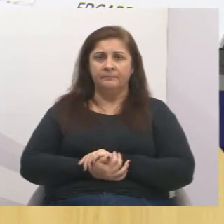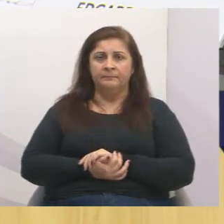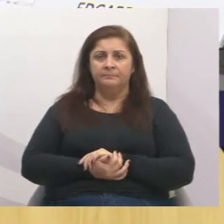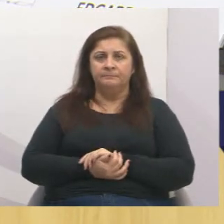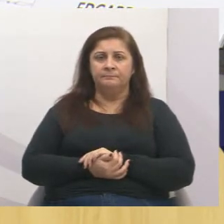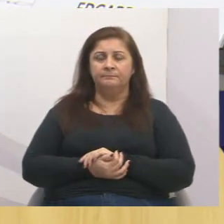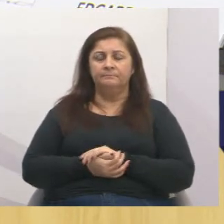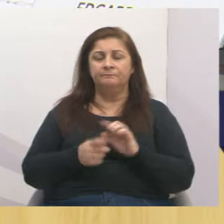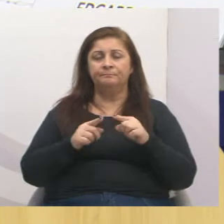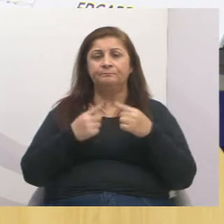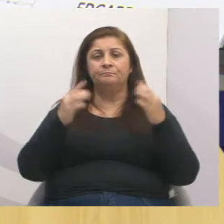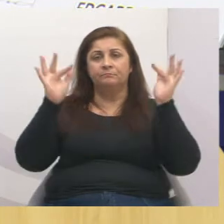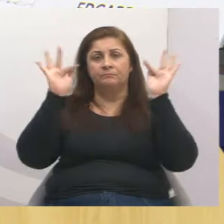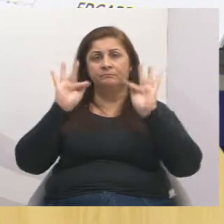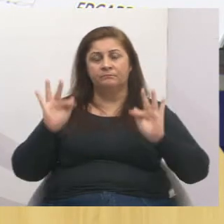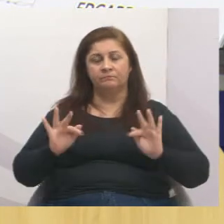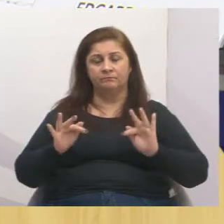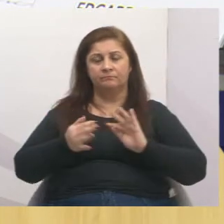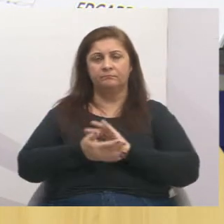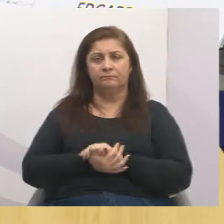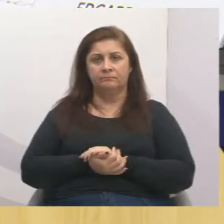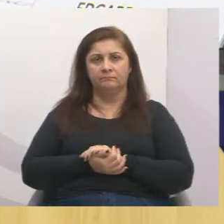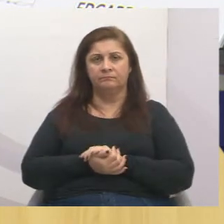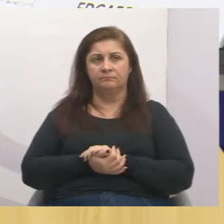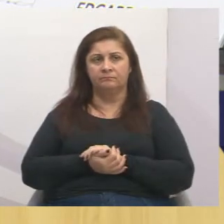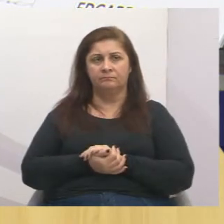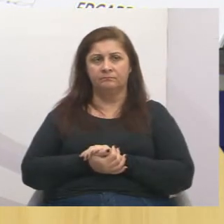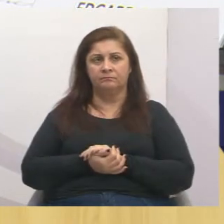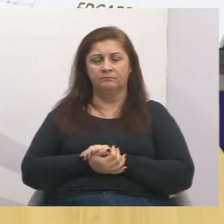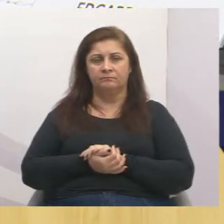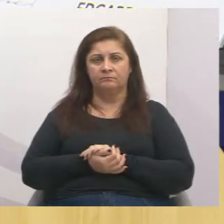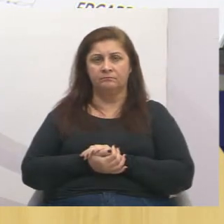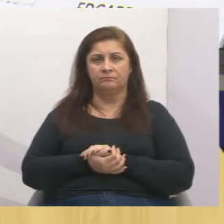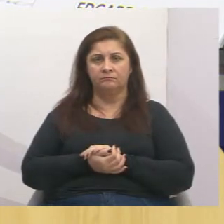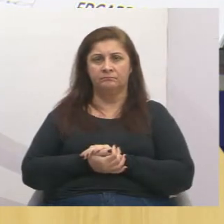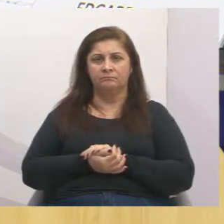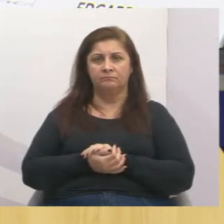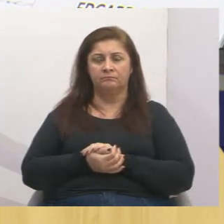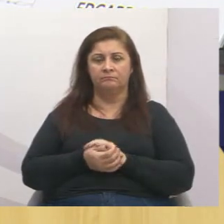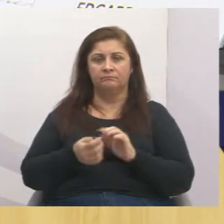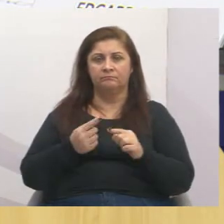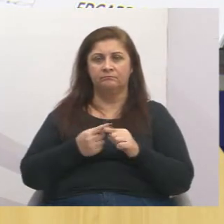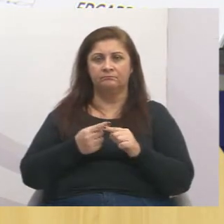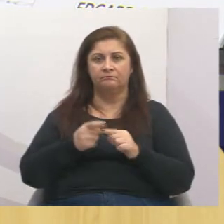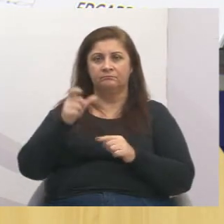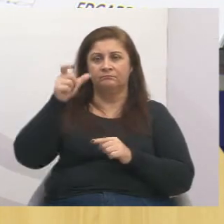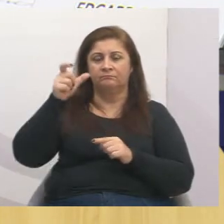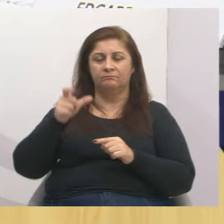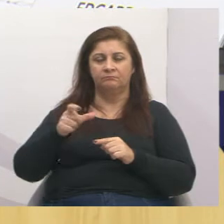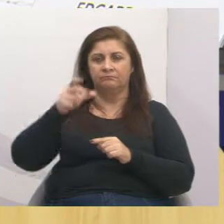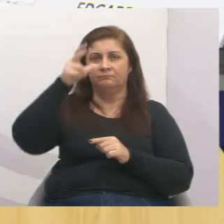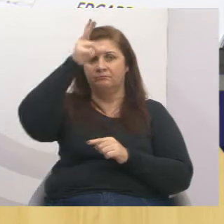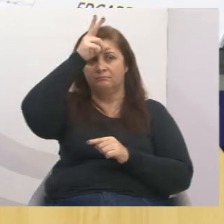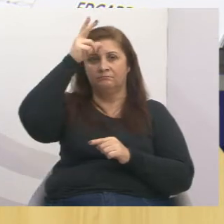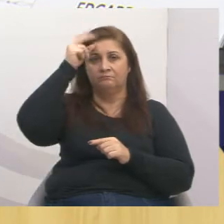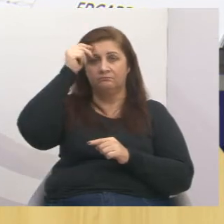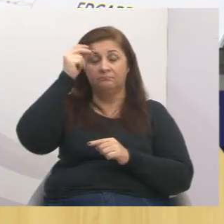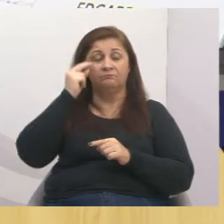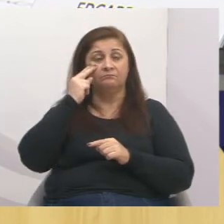Mas eu fico feliz de termos um prefeito aqui em Jacareí que está